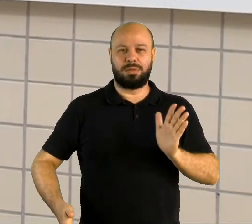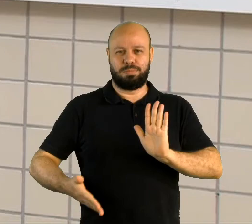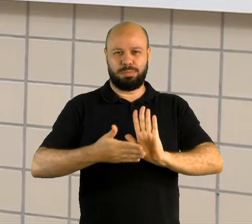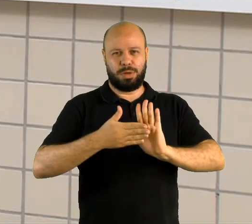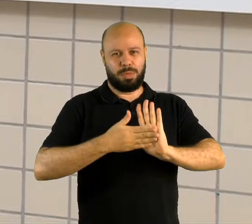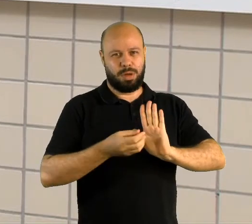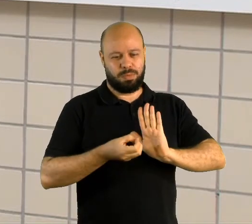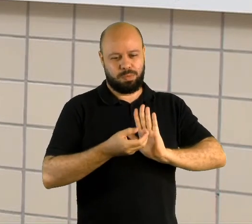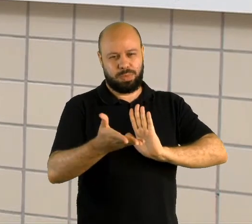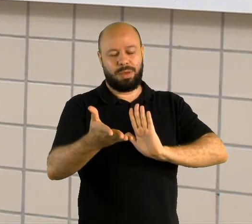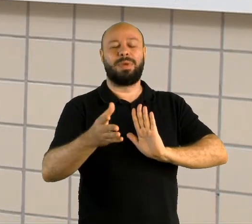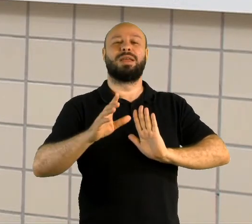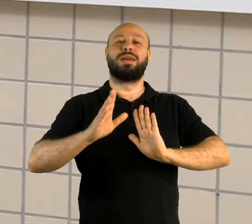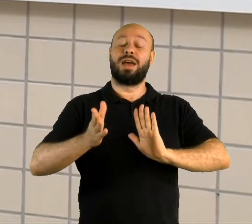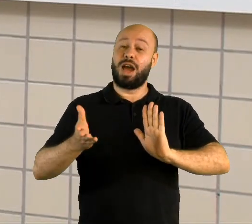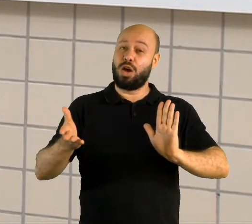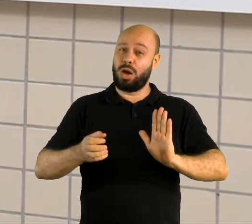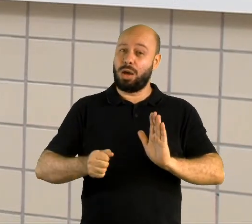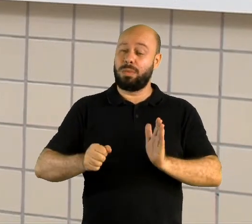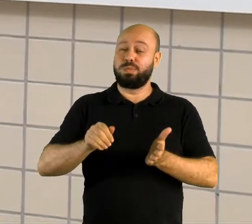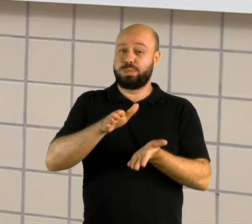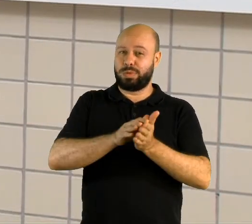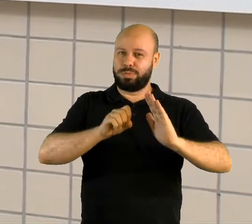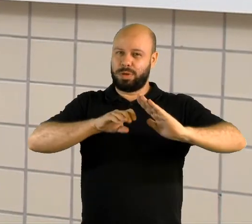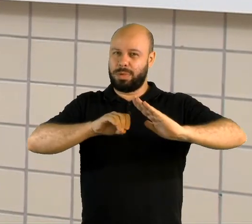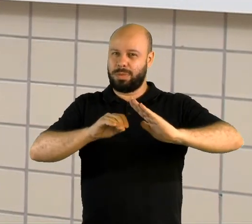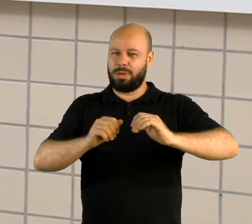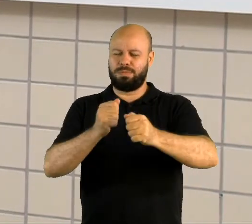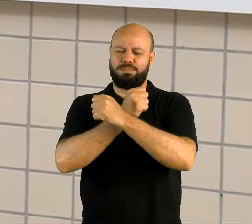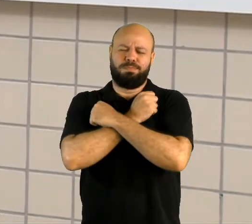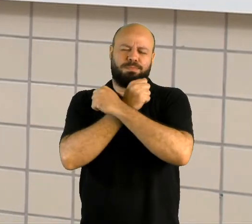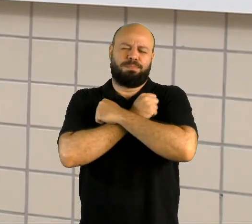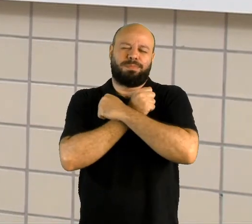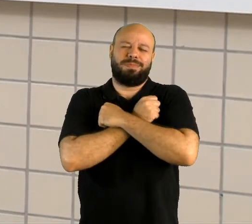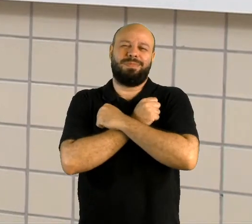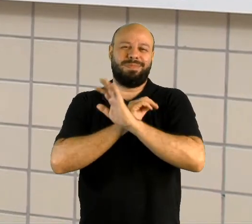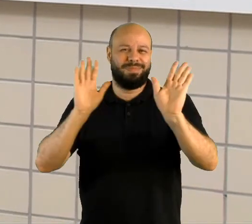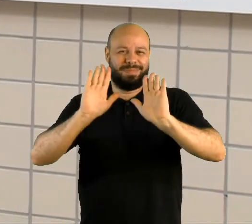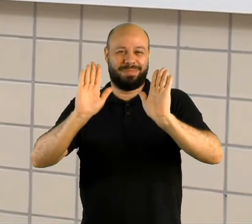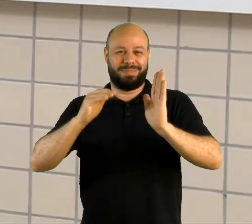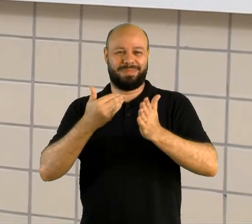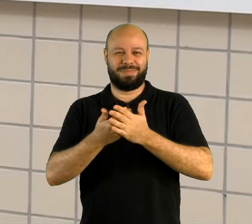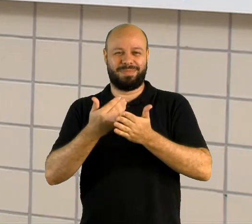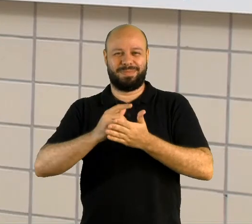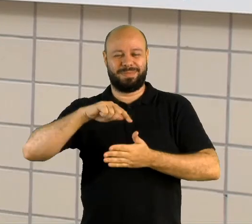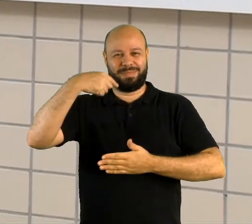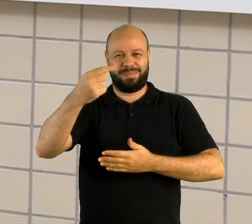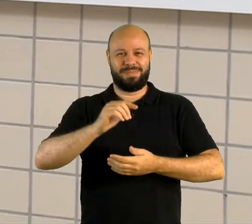propostas na plataforma Homeschool. Um abraço para vocês e até a próxima!